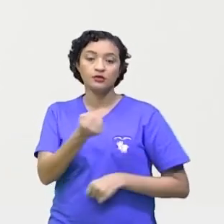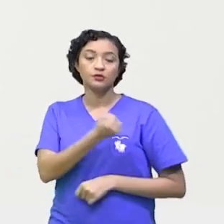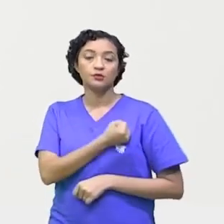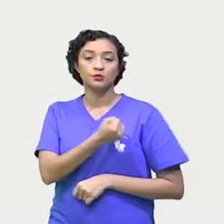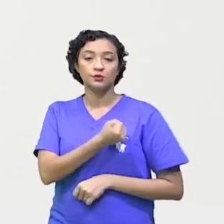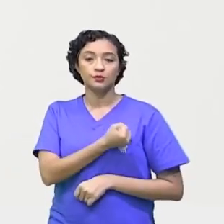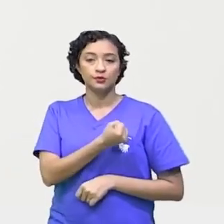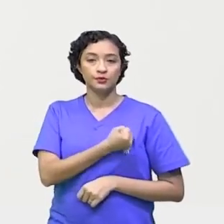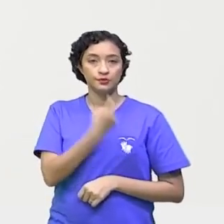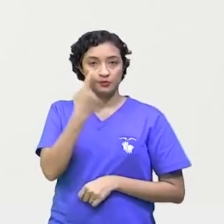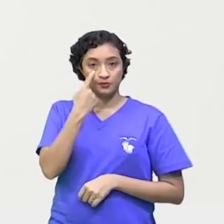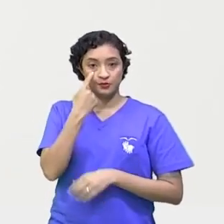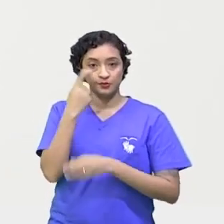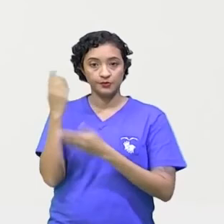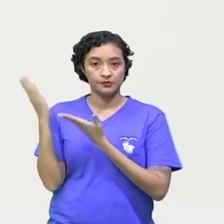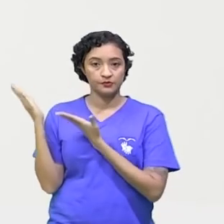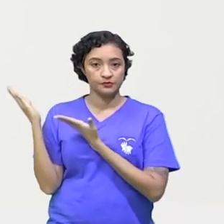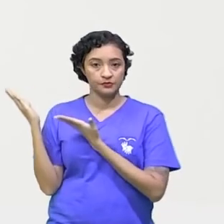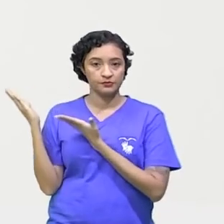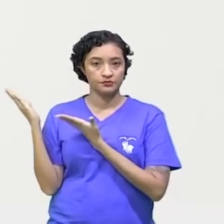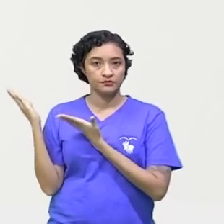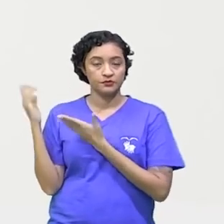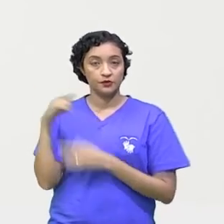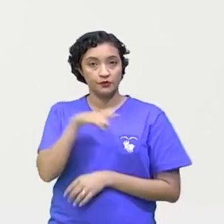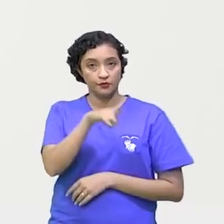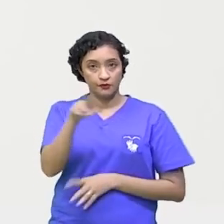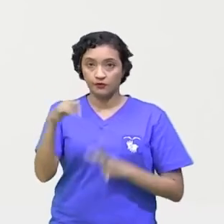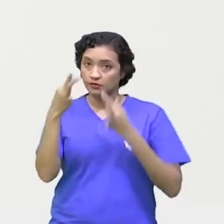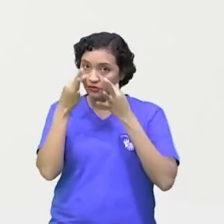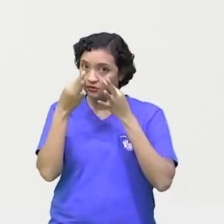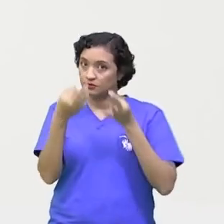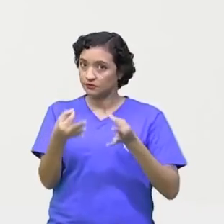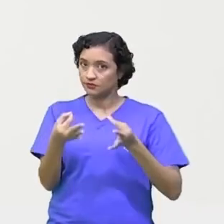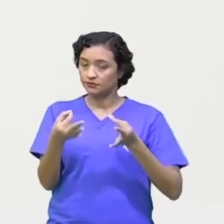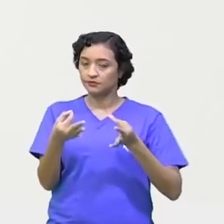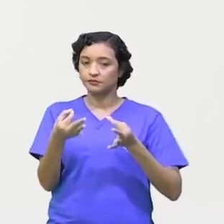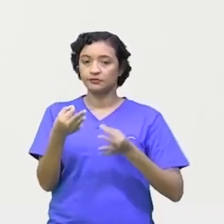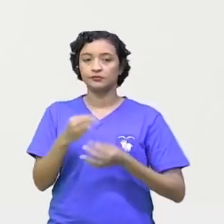quadra com várias dimensões, tem que ficar atento, tá certo?